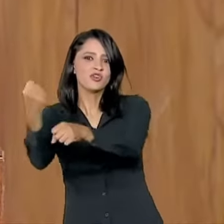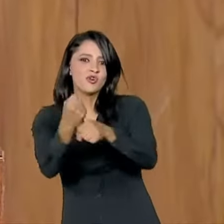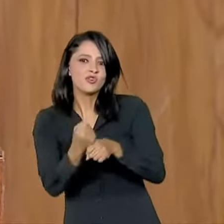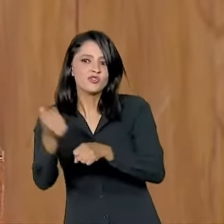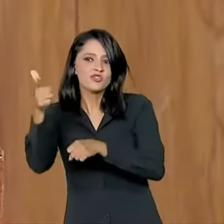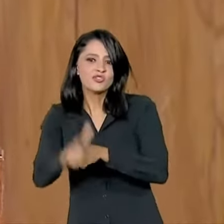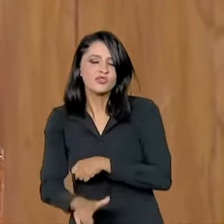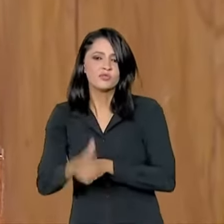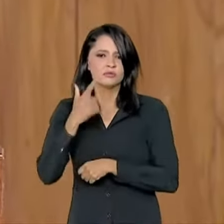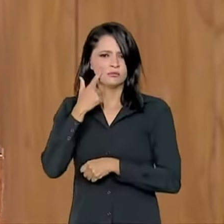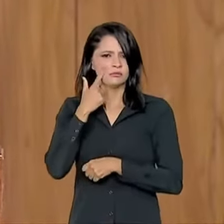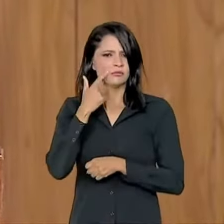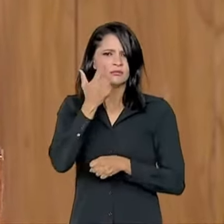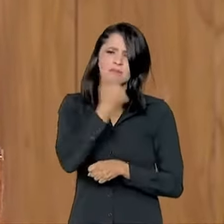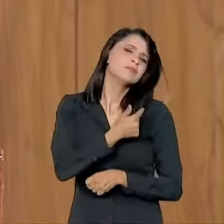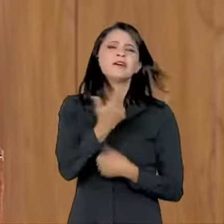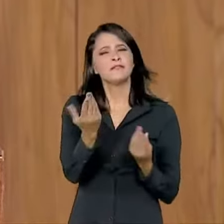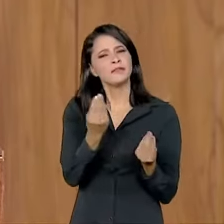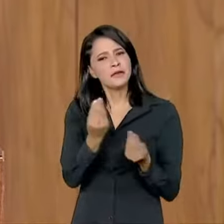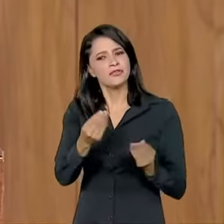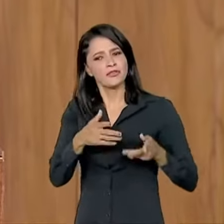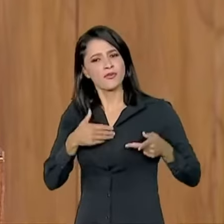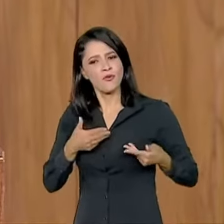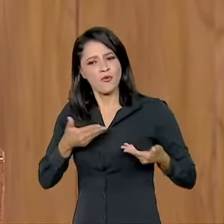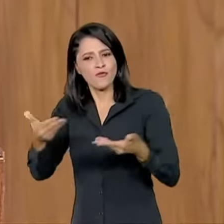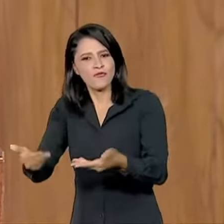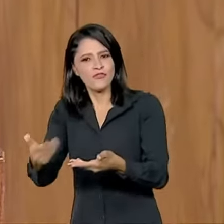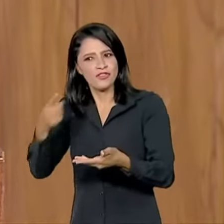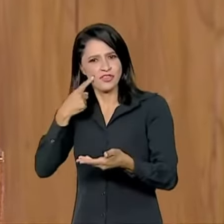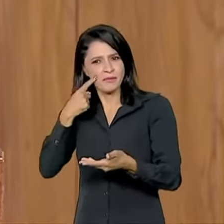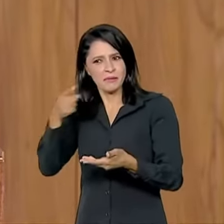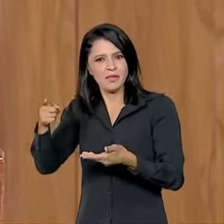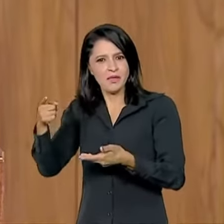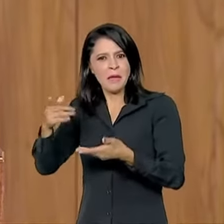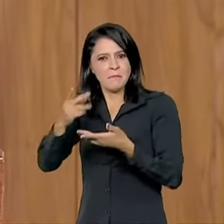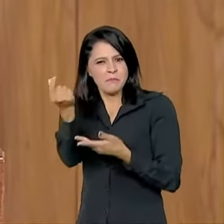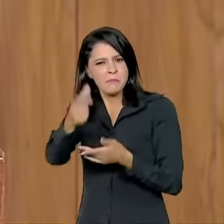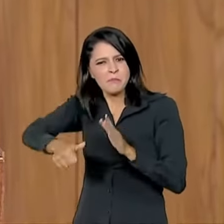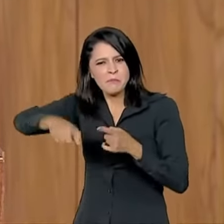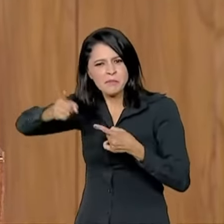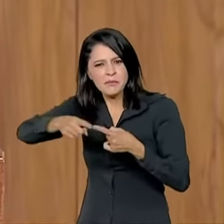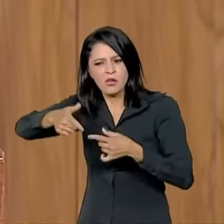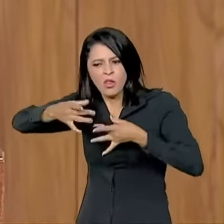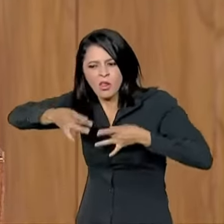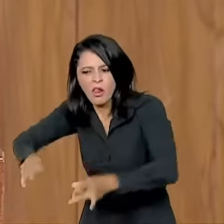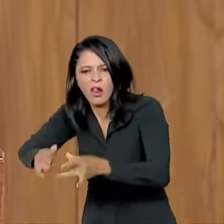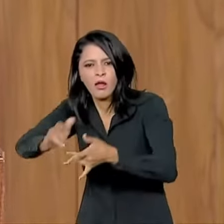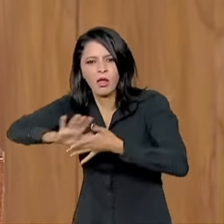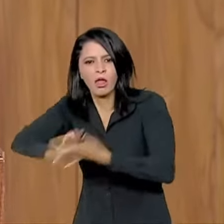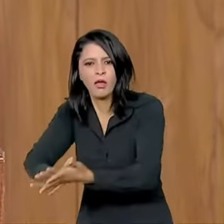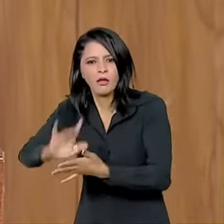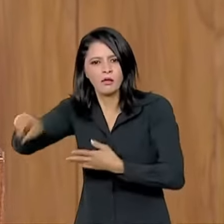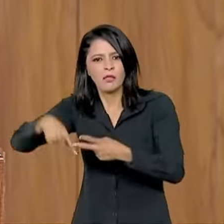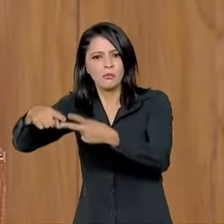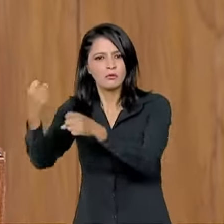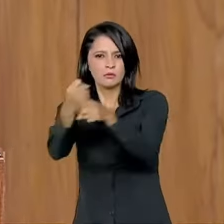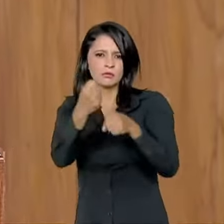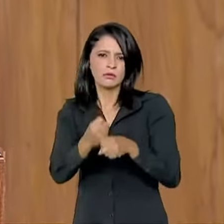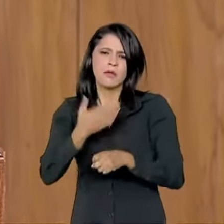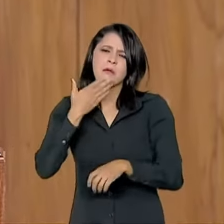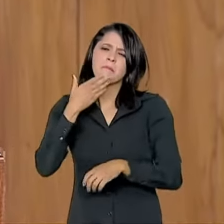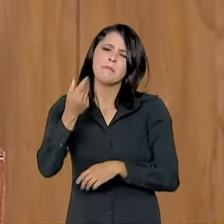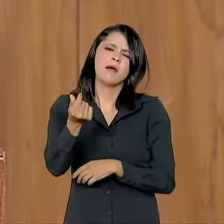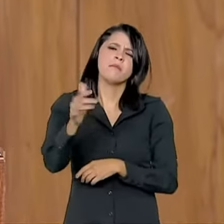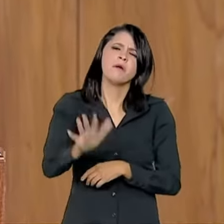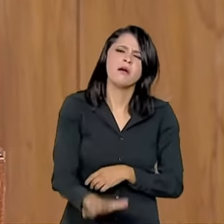Ora, na verdade, era um convite para construir o que eu destruí. Então ficava mais barato para a humanidade não destruir. Já